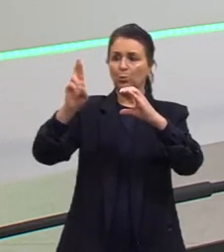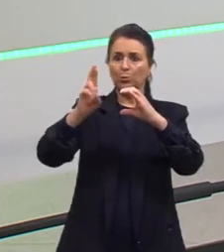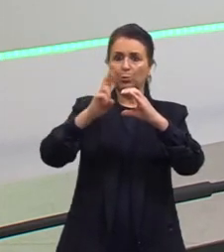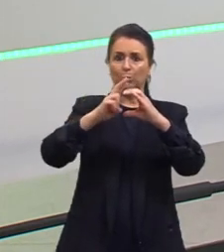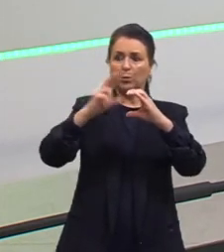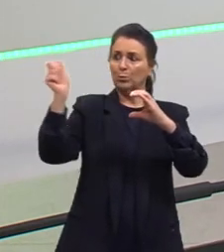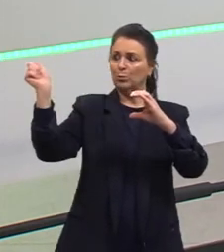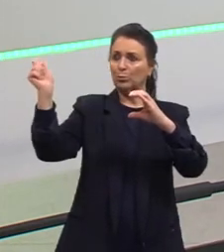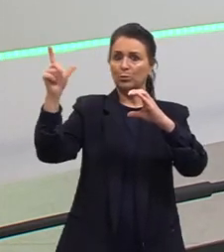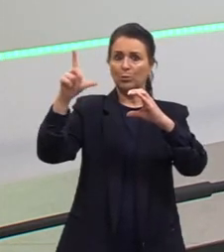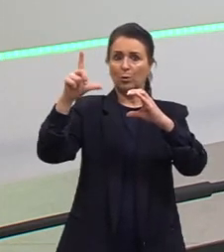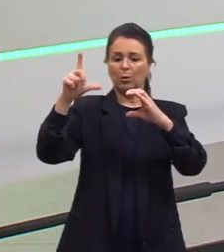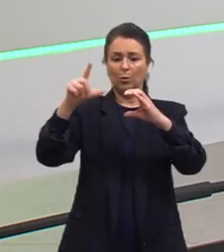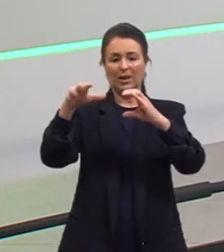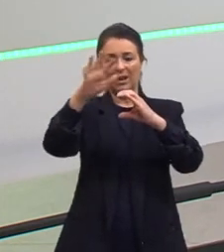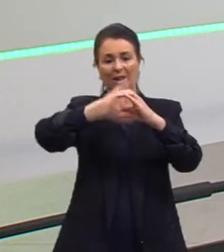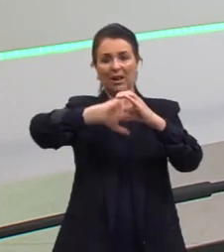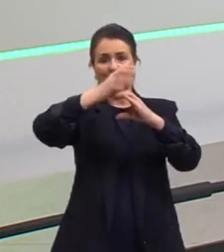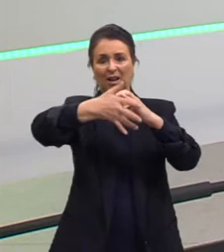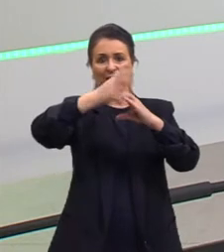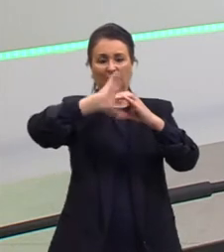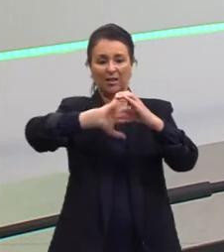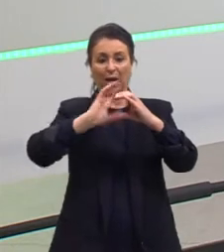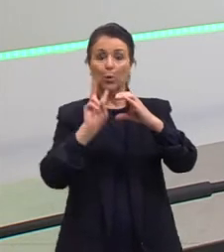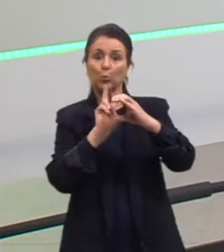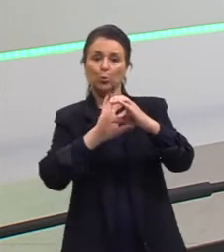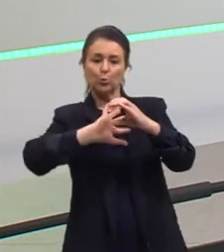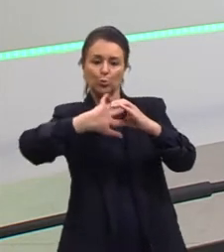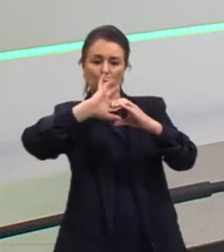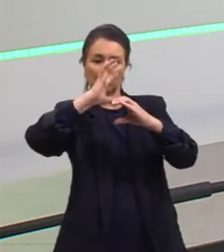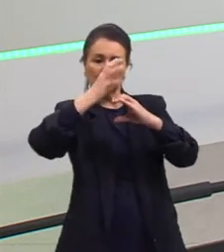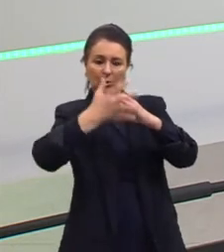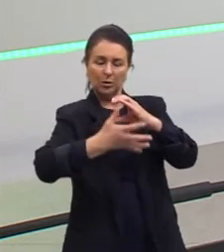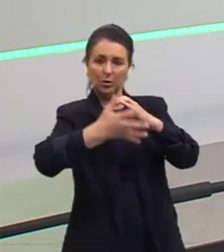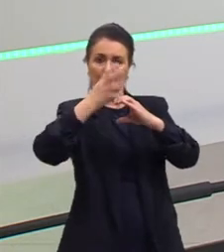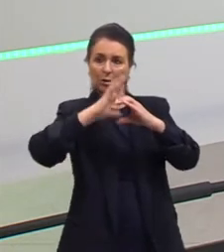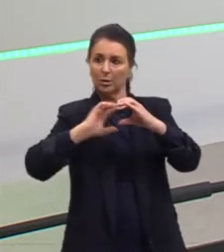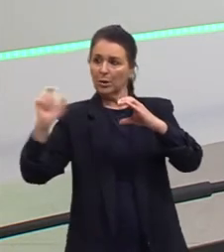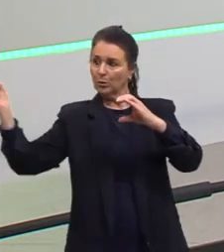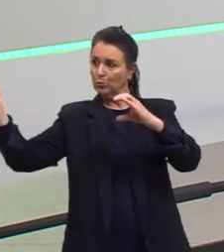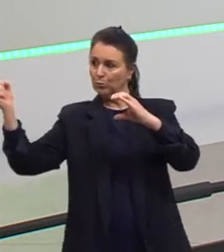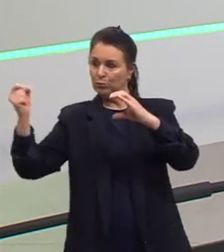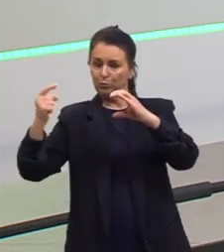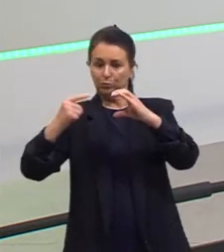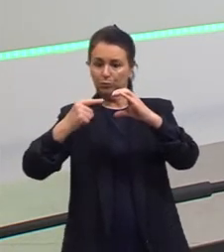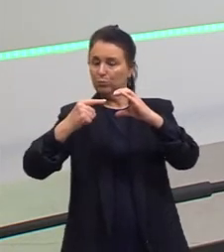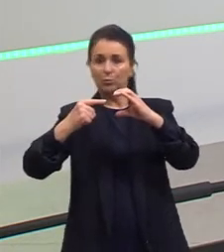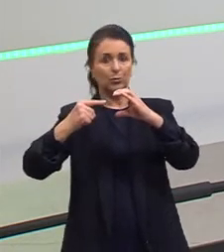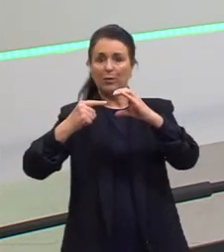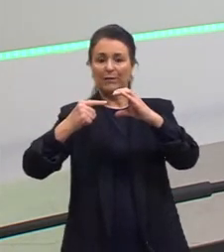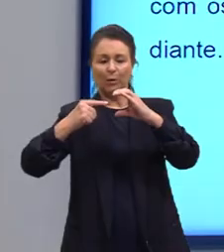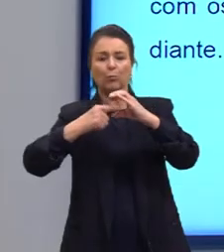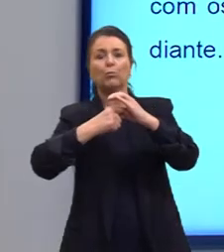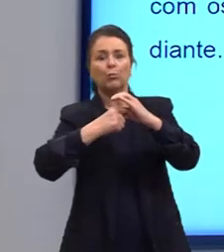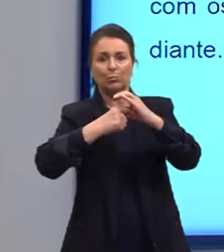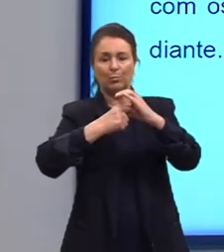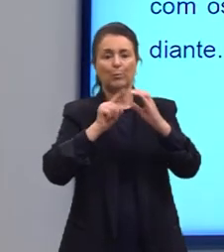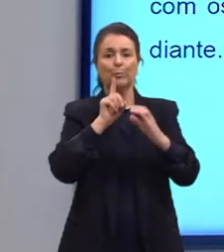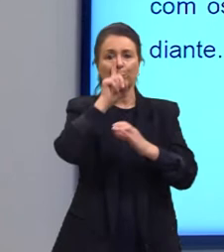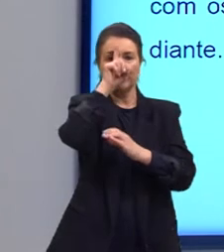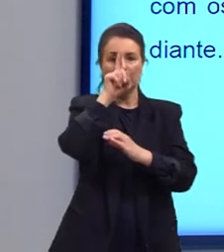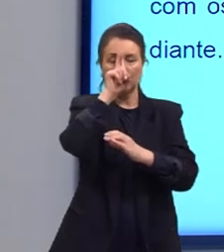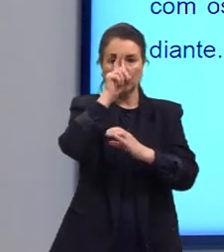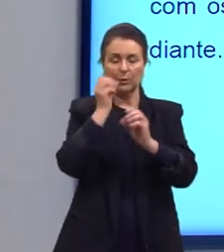radiação do Sol que trazem um problema para nossa saúde né então esses gases em missão